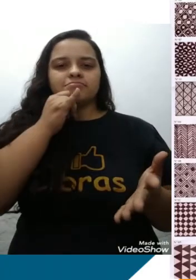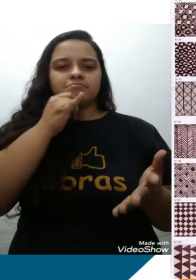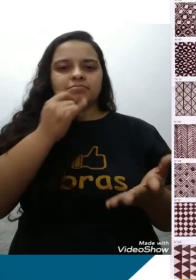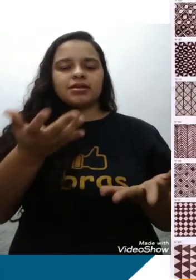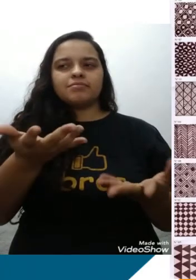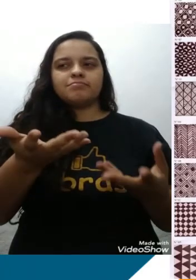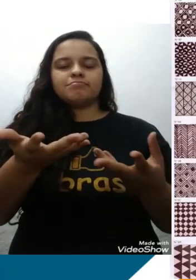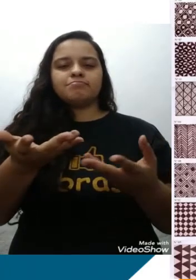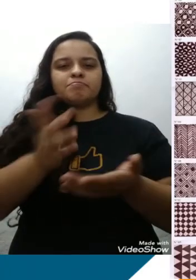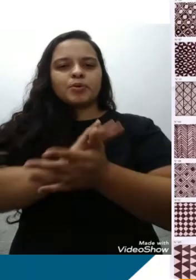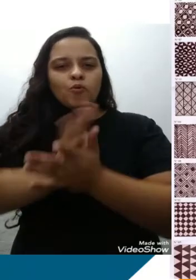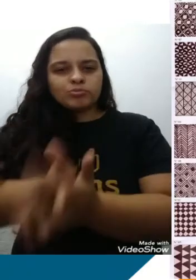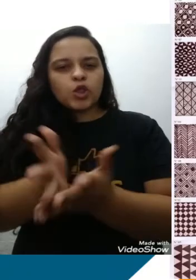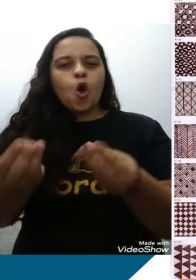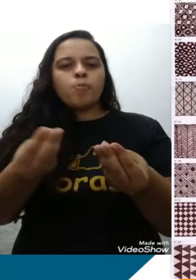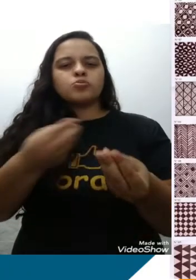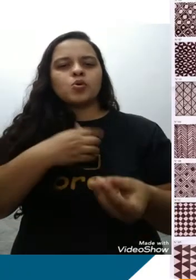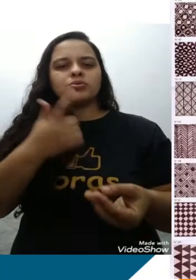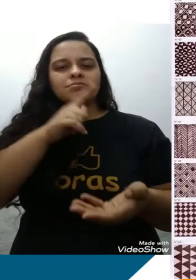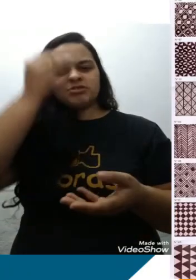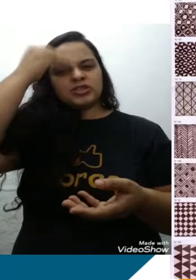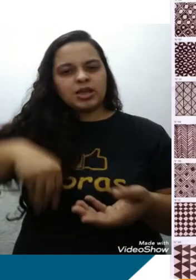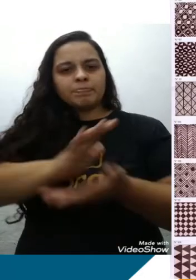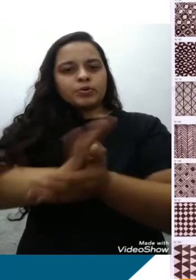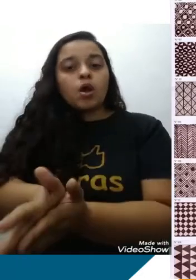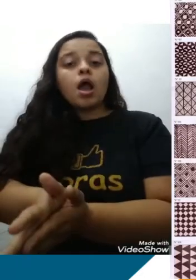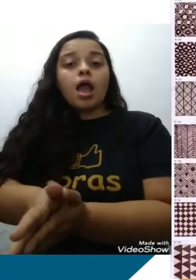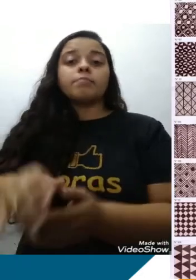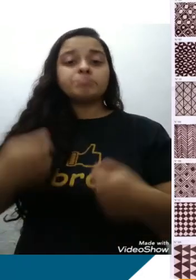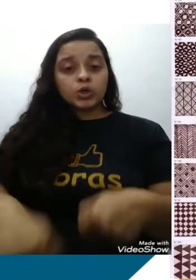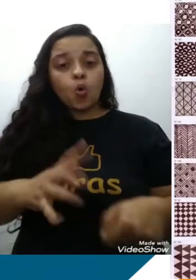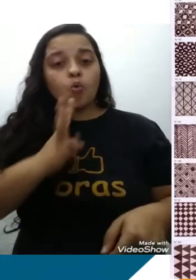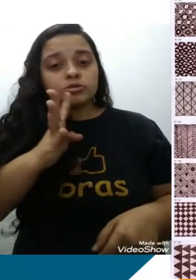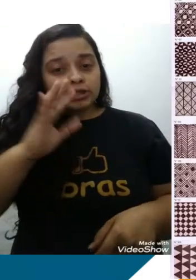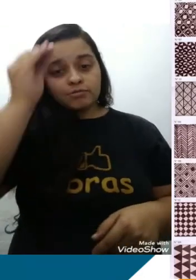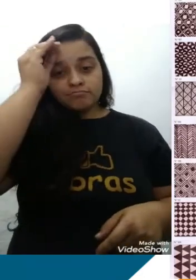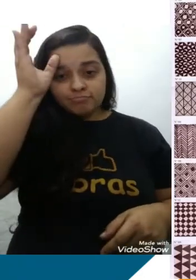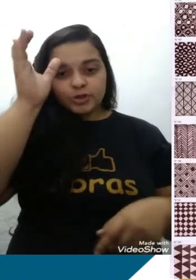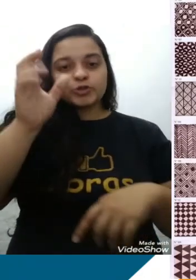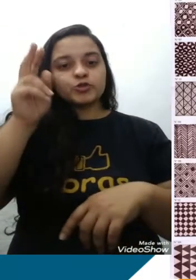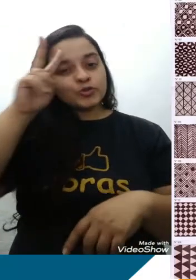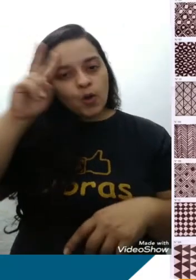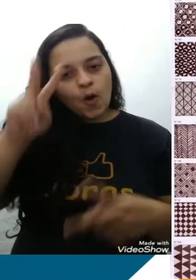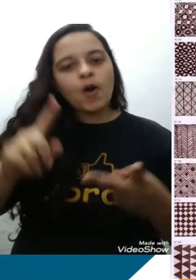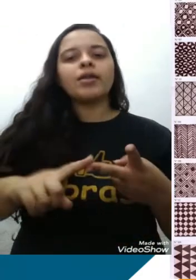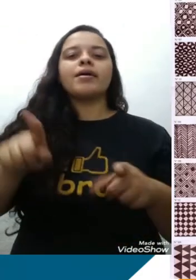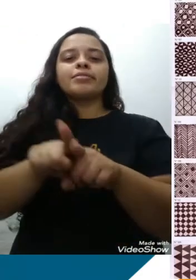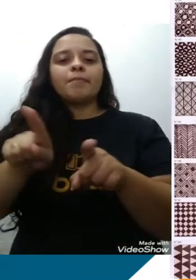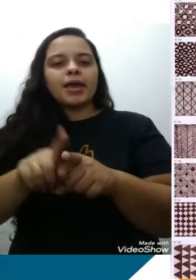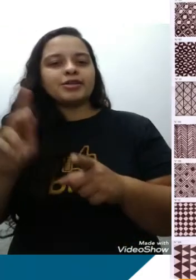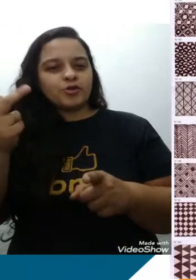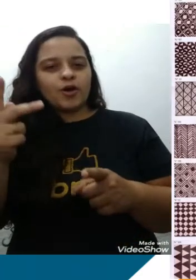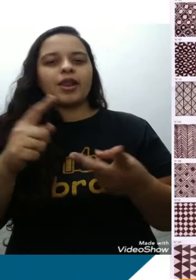começar a desconstruir esses preconceitos? Conhecendo a história indígena, que é a nossa história, né? Então a gente vai começar pela pré-história e entender quem